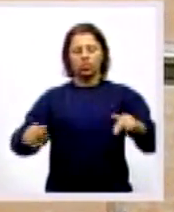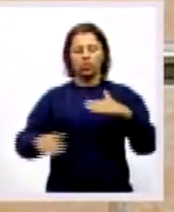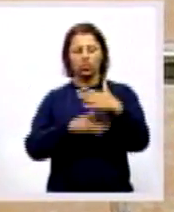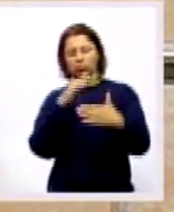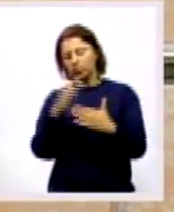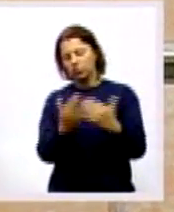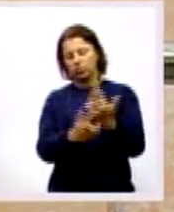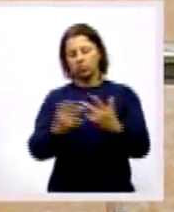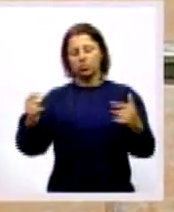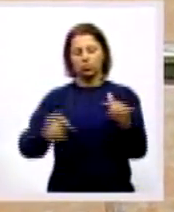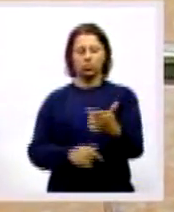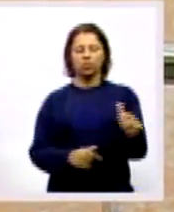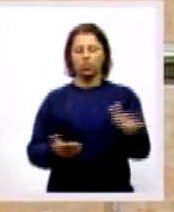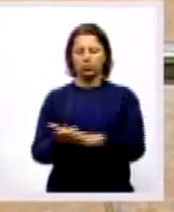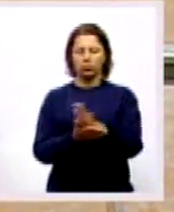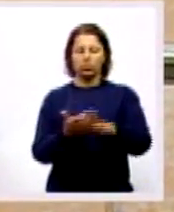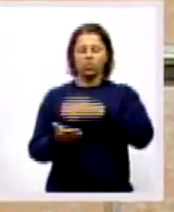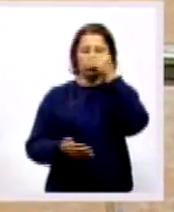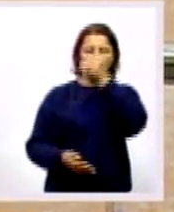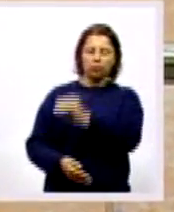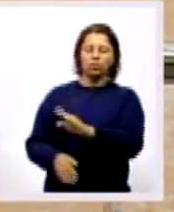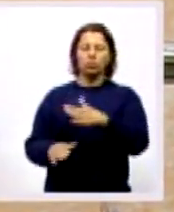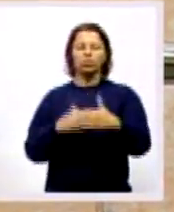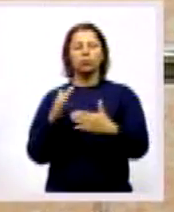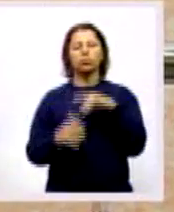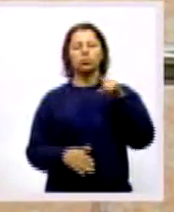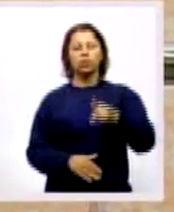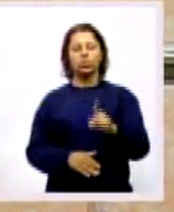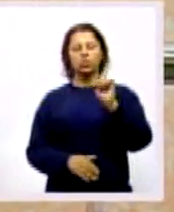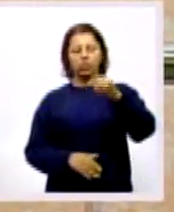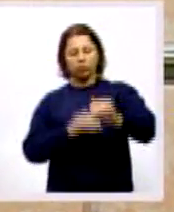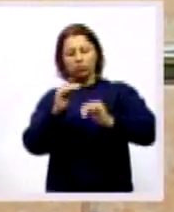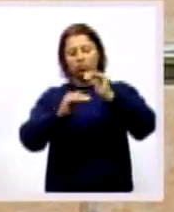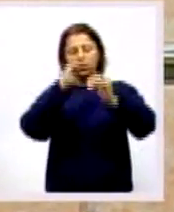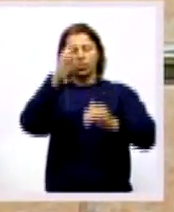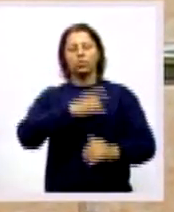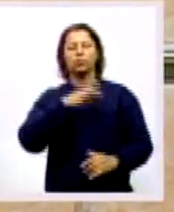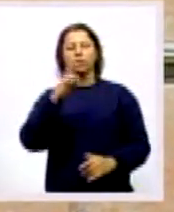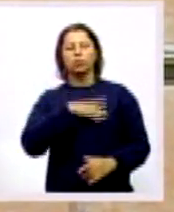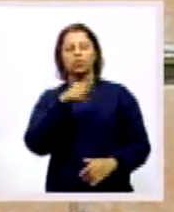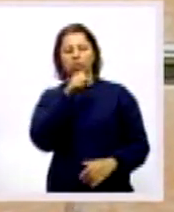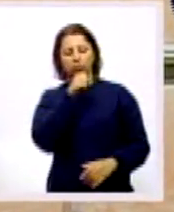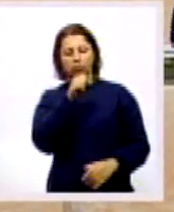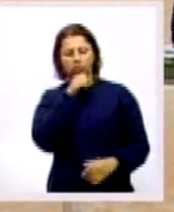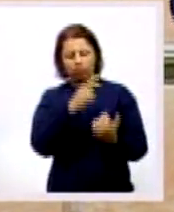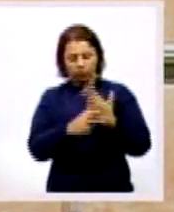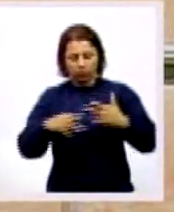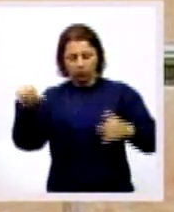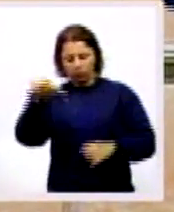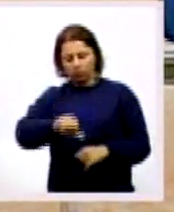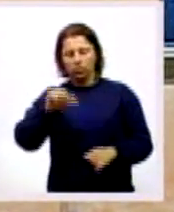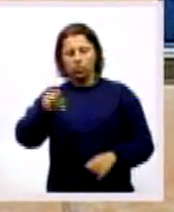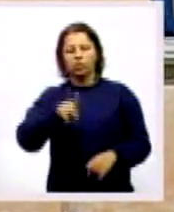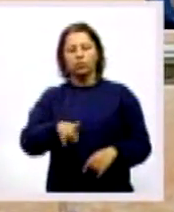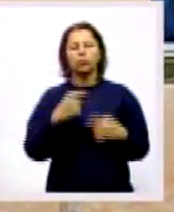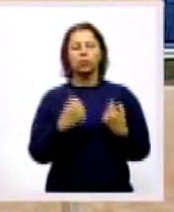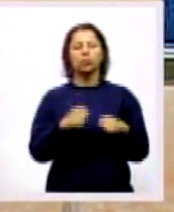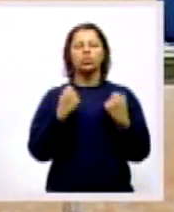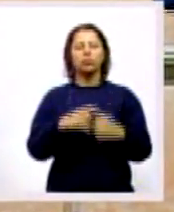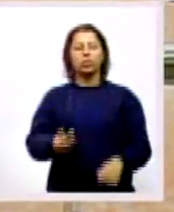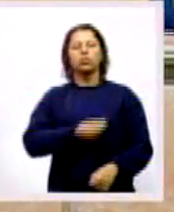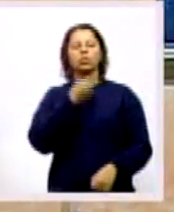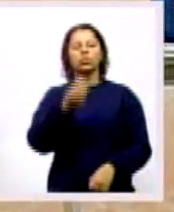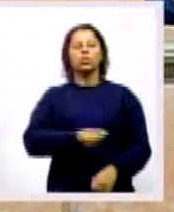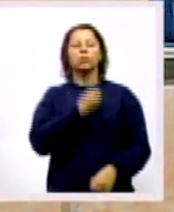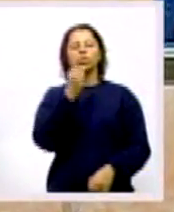todas, não há exceção. Tudo que em você é processo de medo, de velhice, de coisas ruins, você precisa